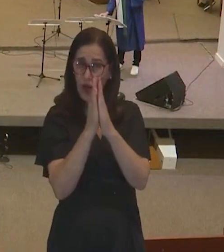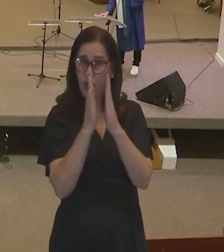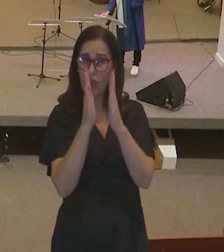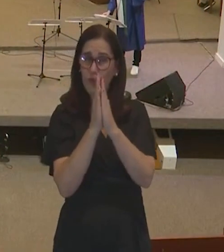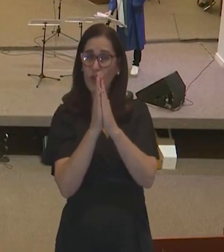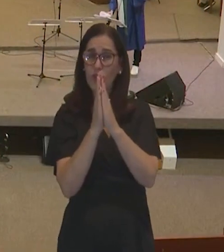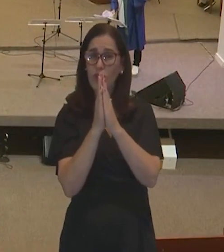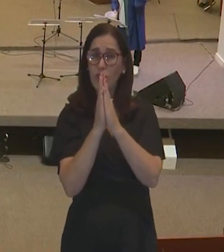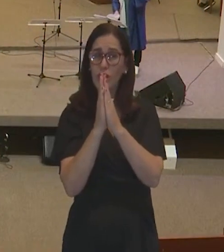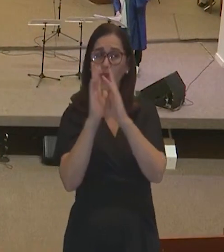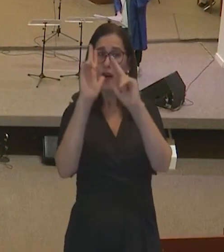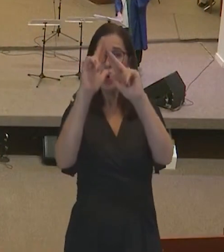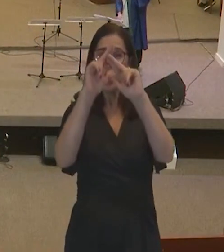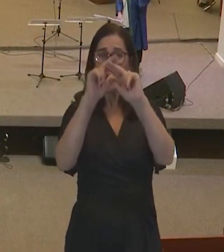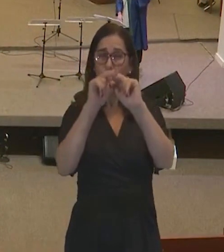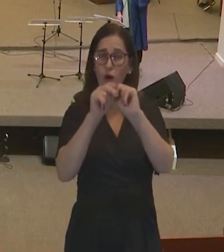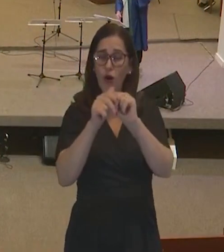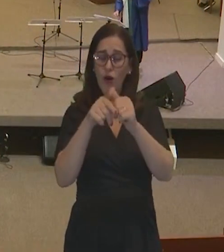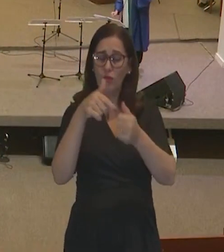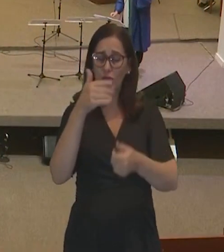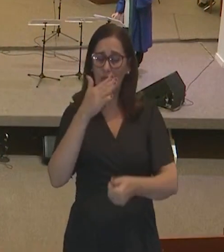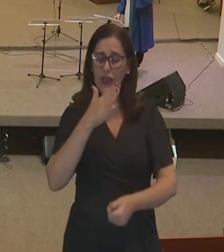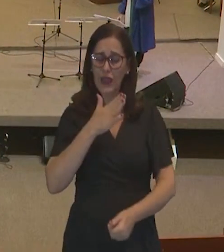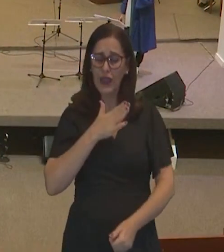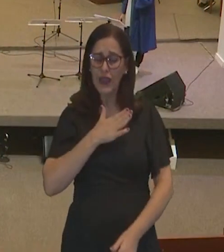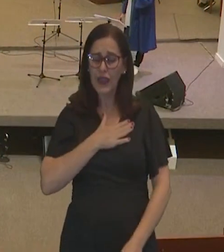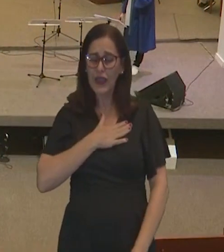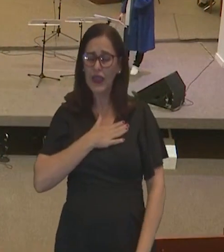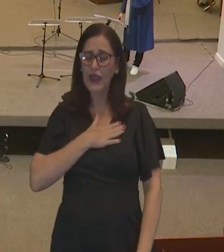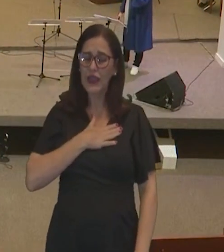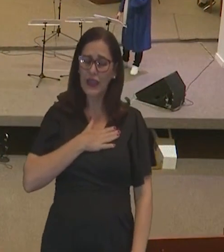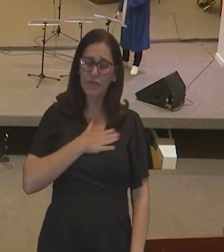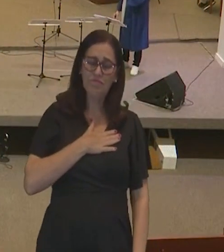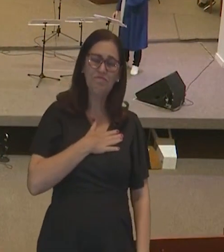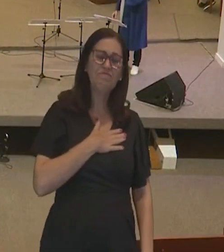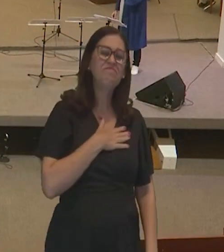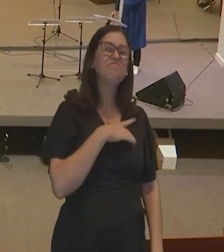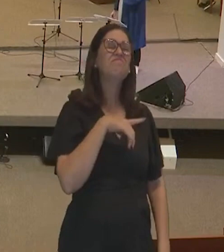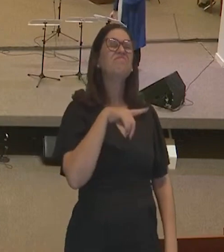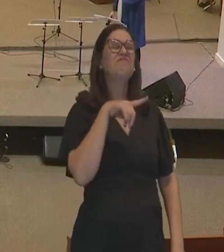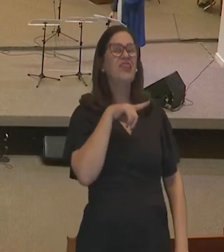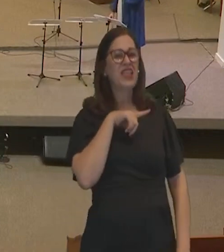orando por mim Alguém